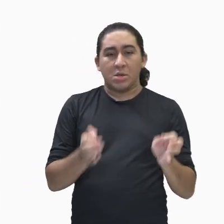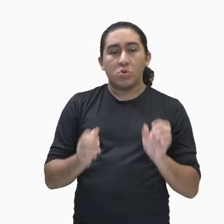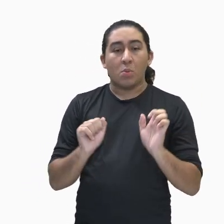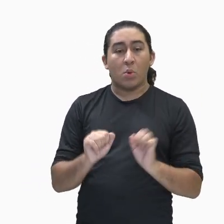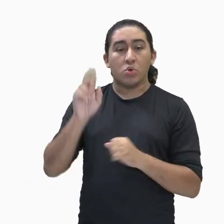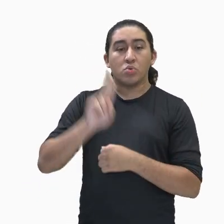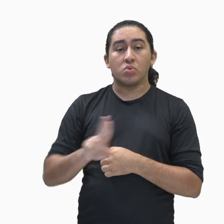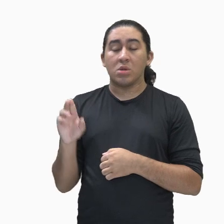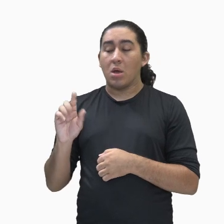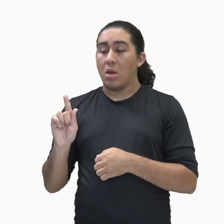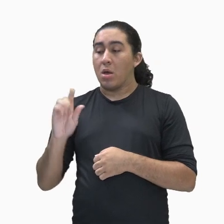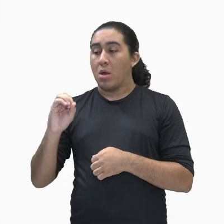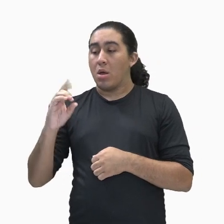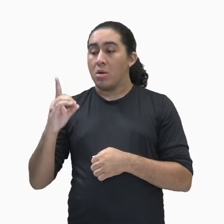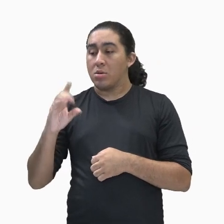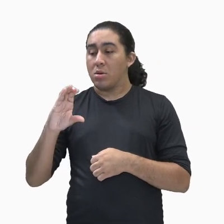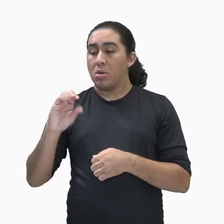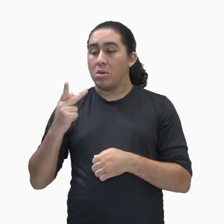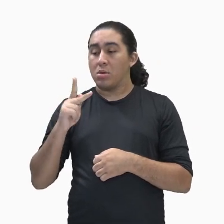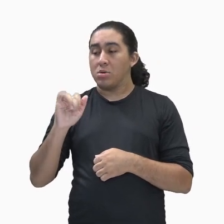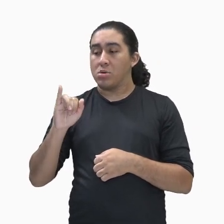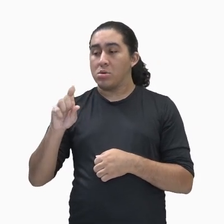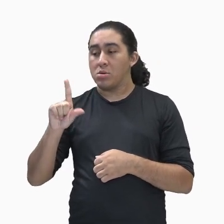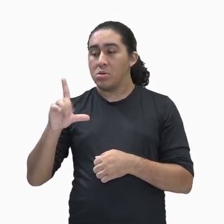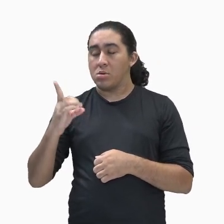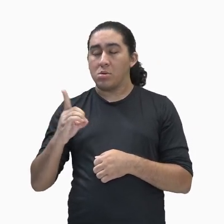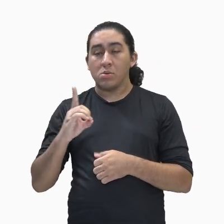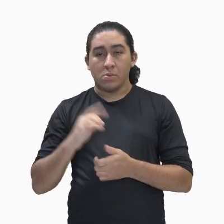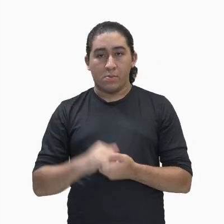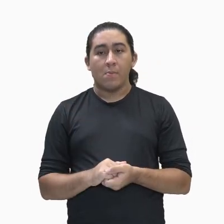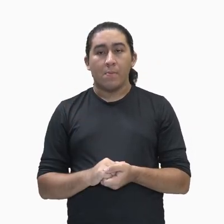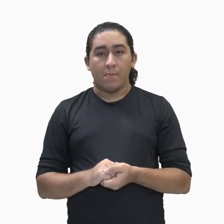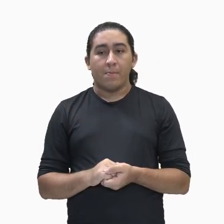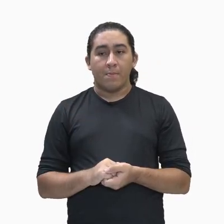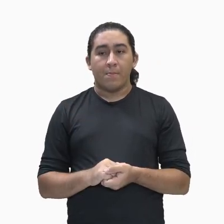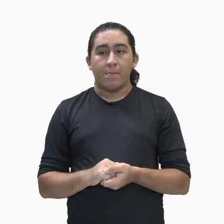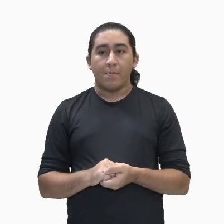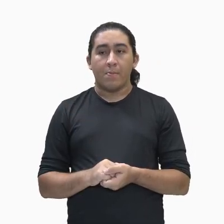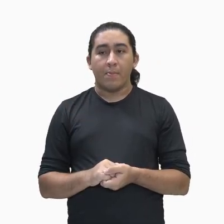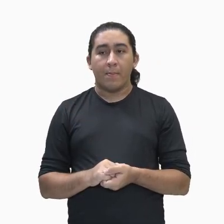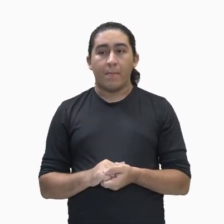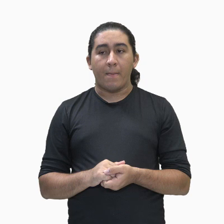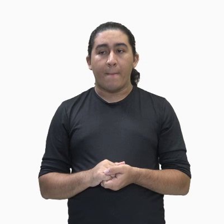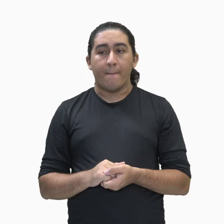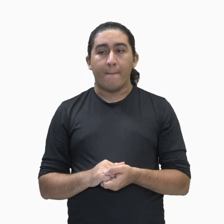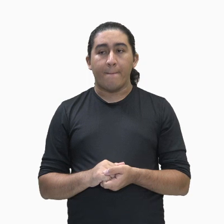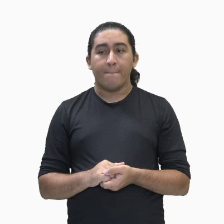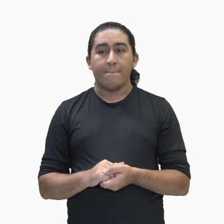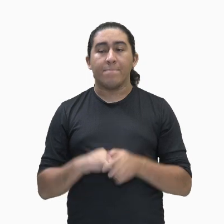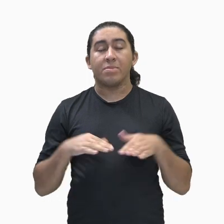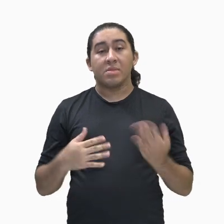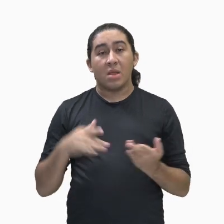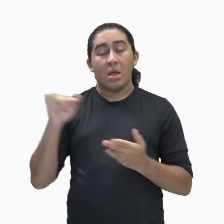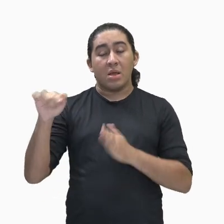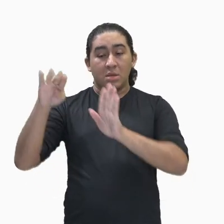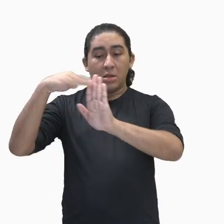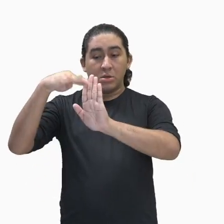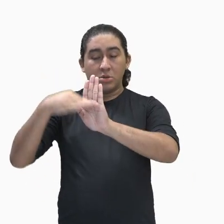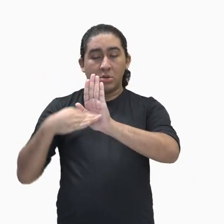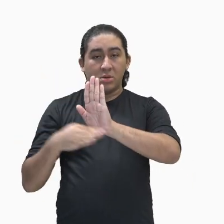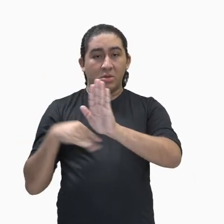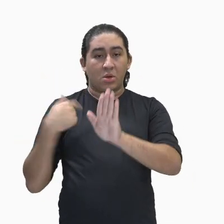afilhada. Olha só, filha é a palavra daughter. Quando eu coloquei o God na frente, virou